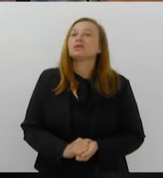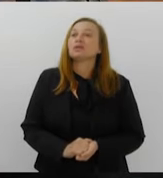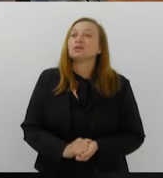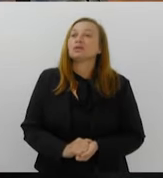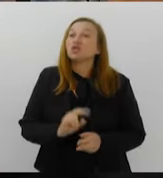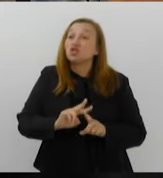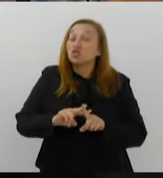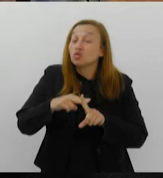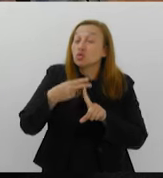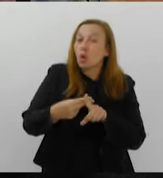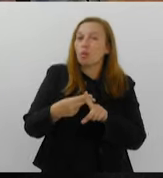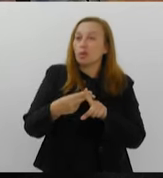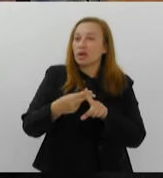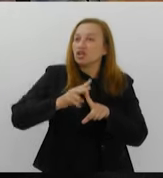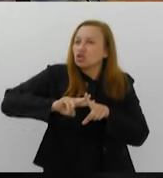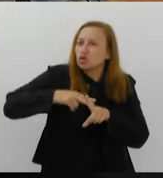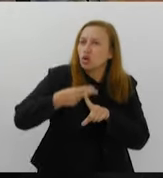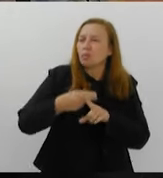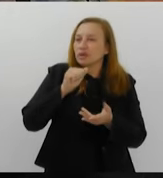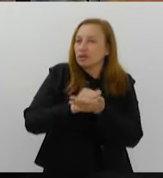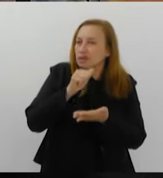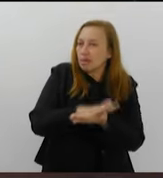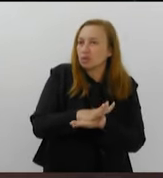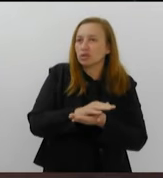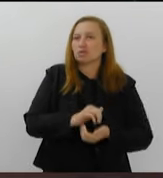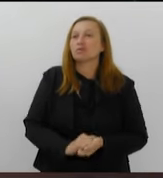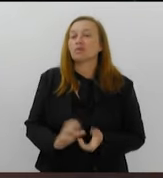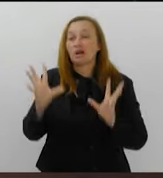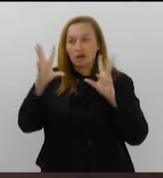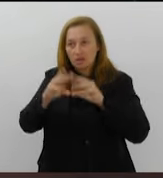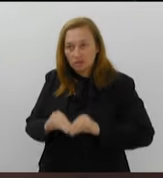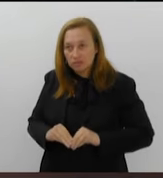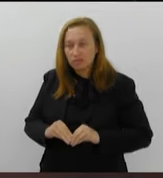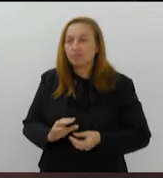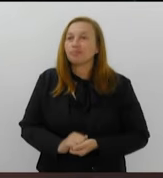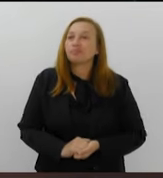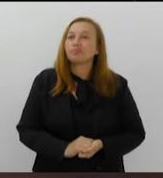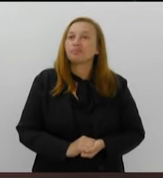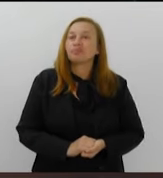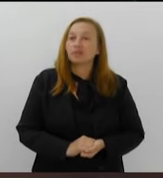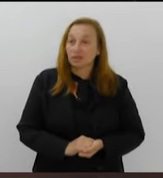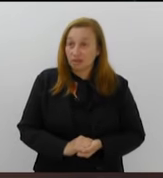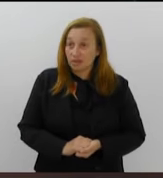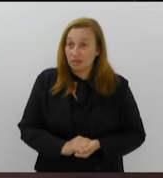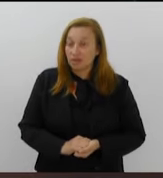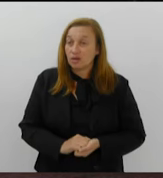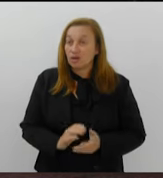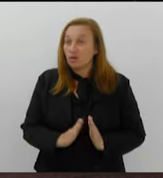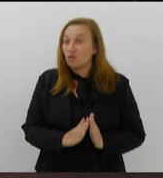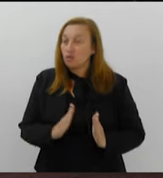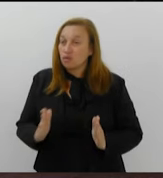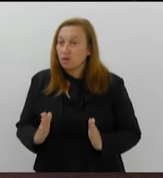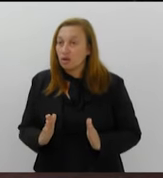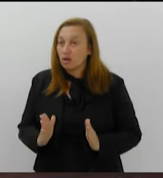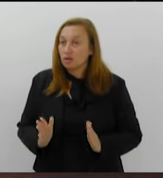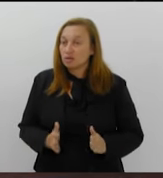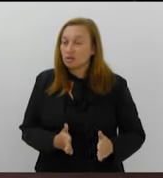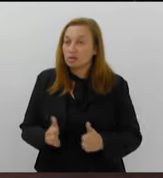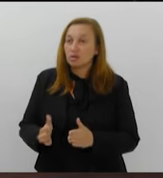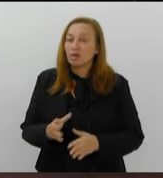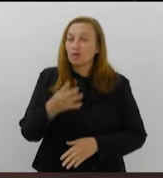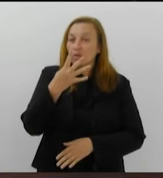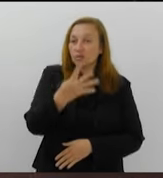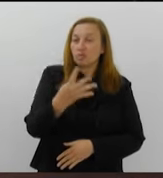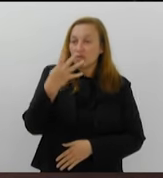vai dobrando essa multa. Para concluir, presidente. Fora do itinerário,